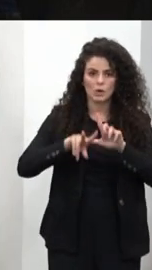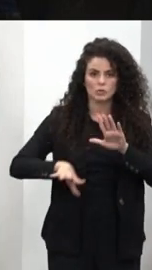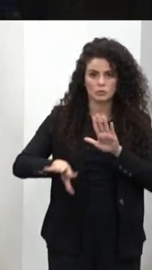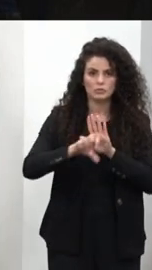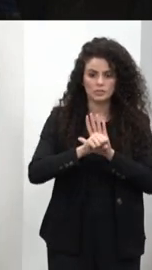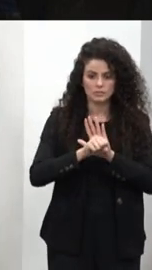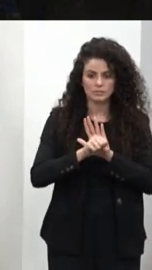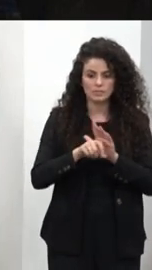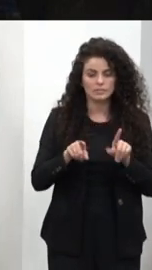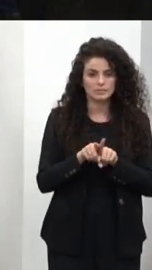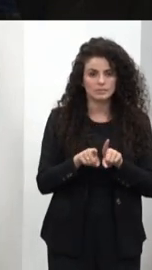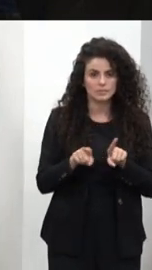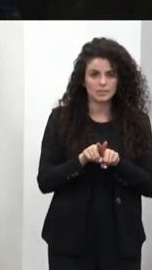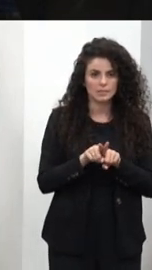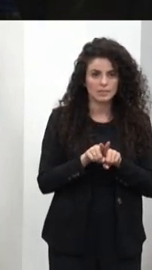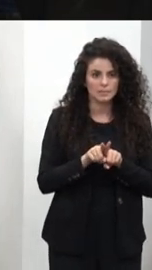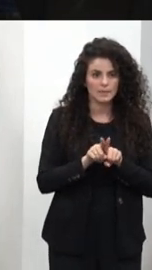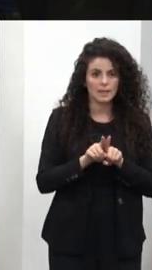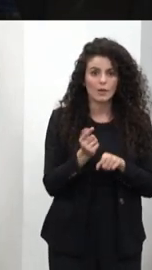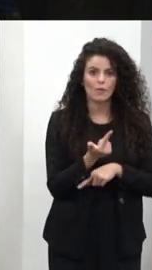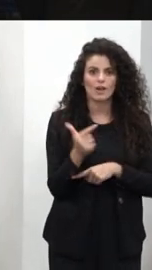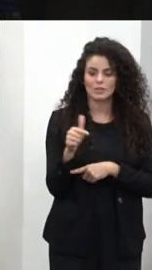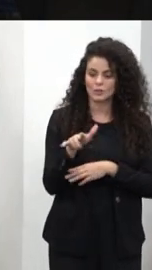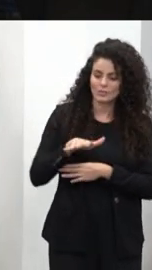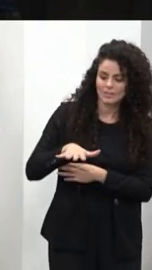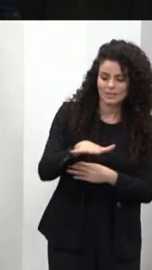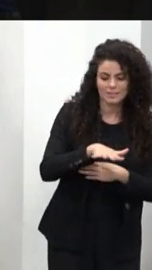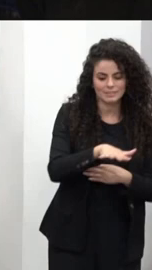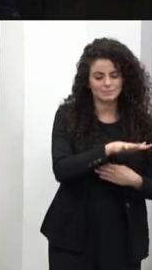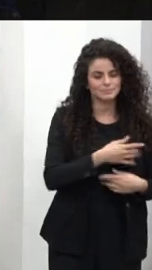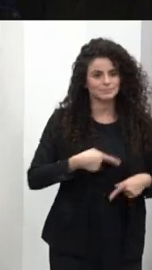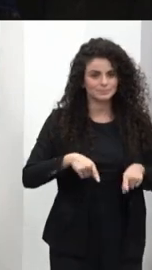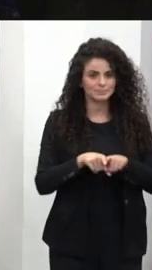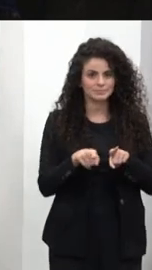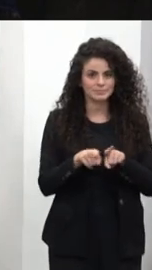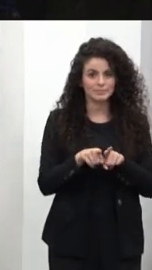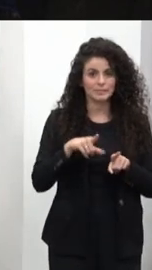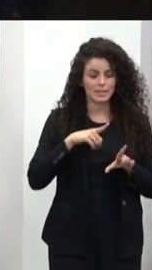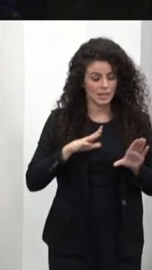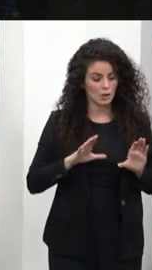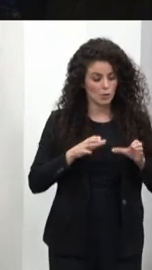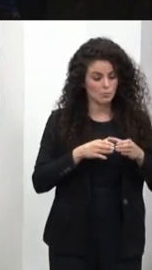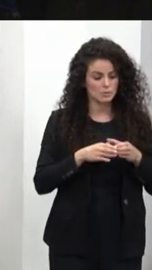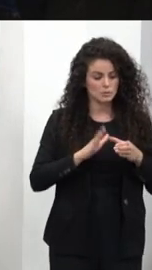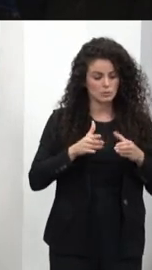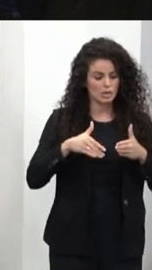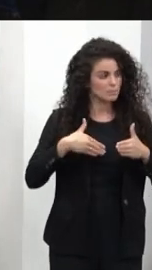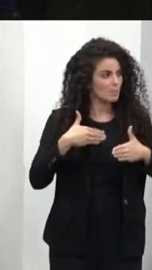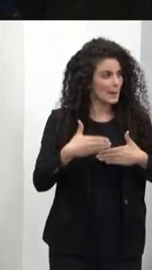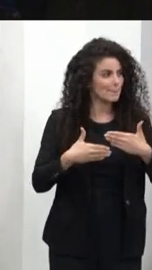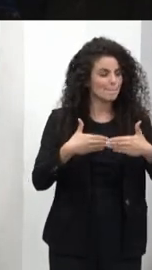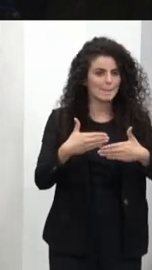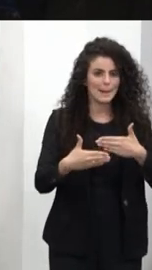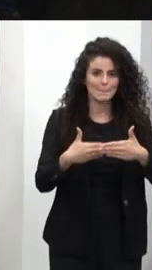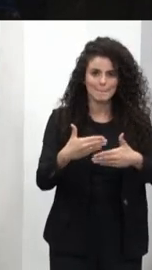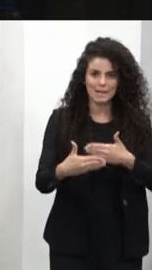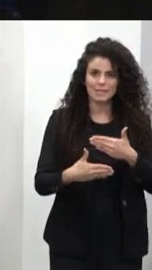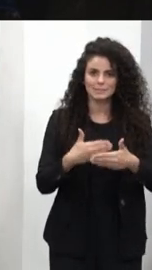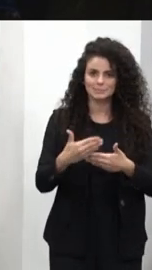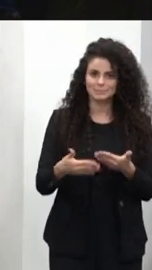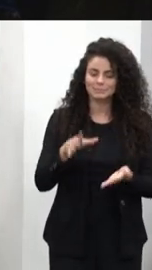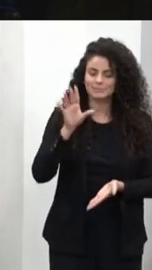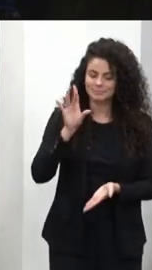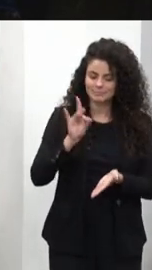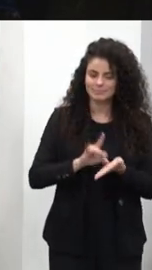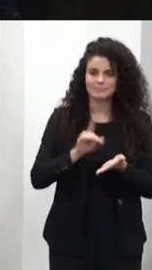bem o diretor com as demais áreas também já temos comissões em andamento que elas vão ser estabelecida justamente para